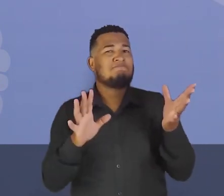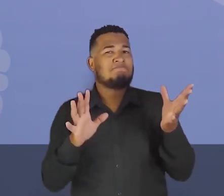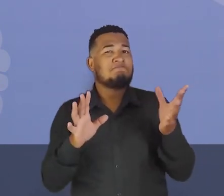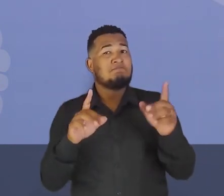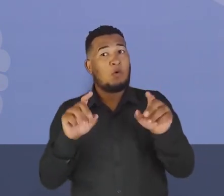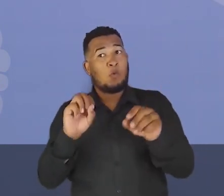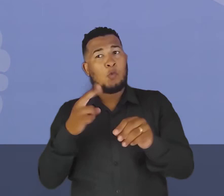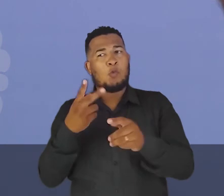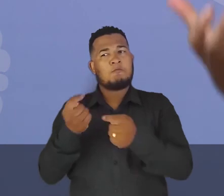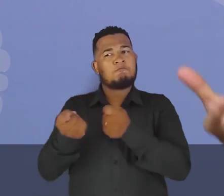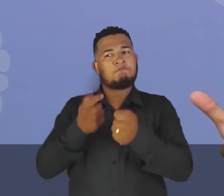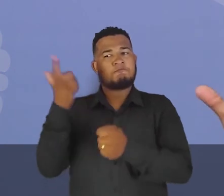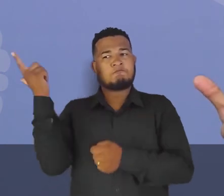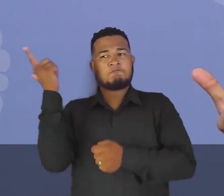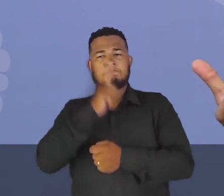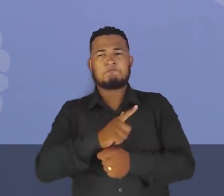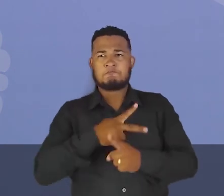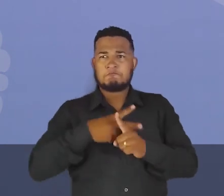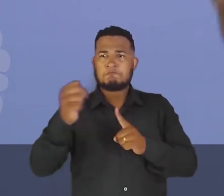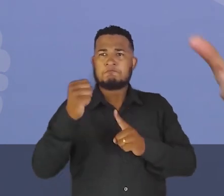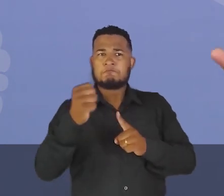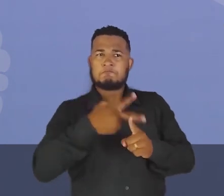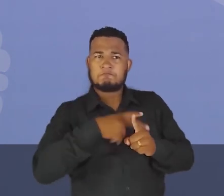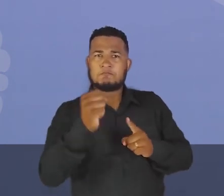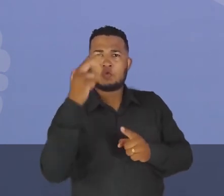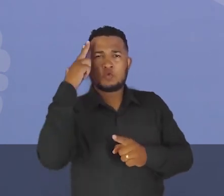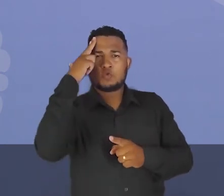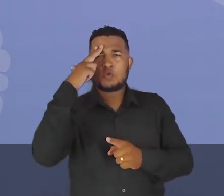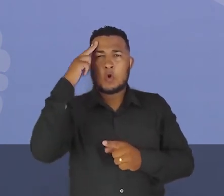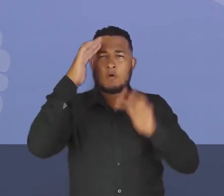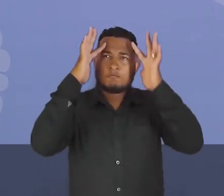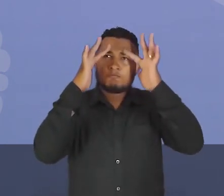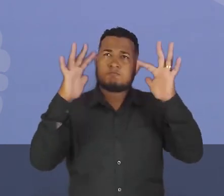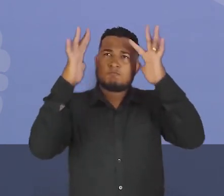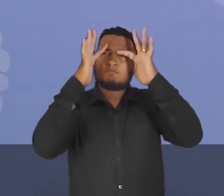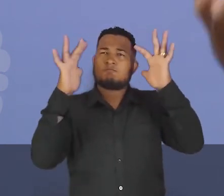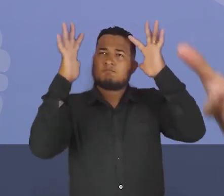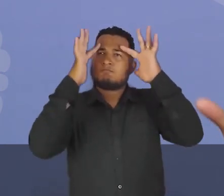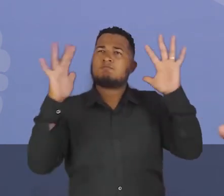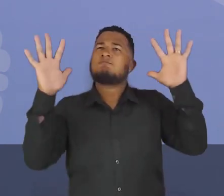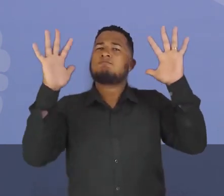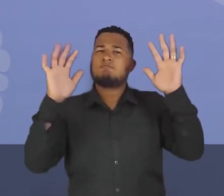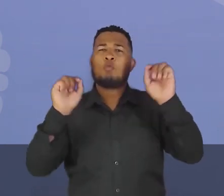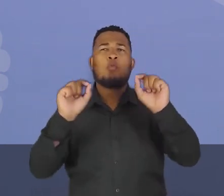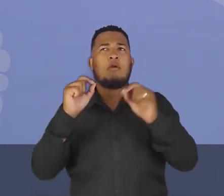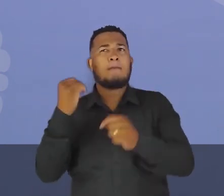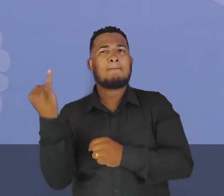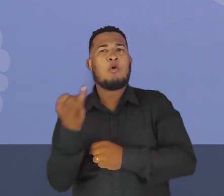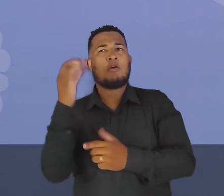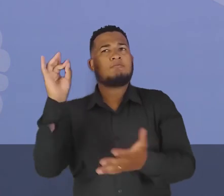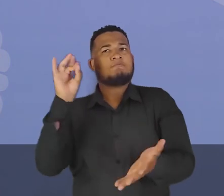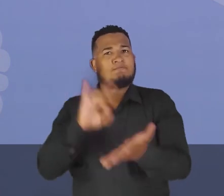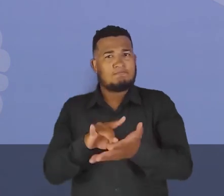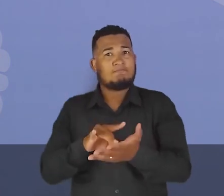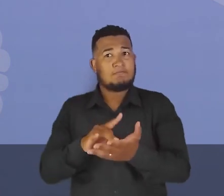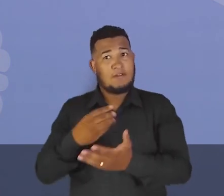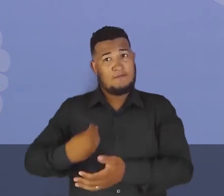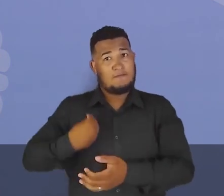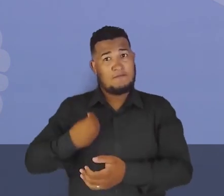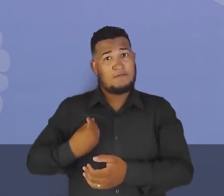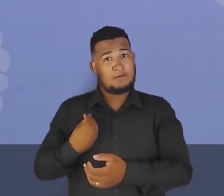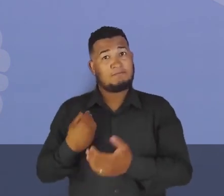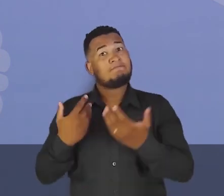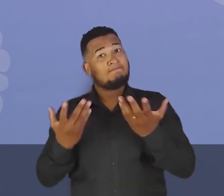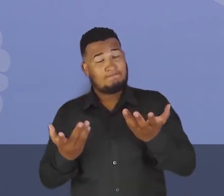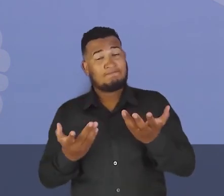forma de conquistar os seus sonhos, né? De se direcionar para o que é importante realmente para a sua vida?